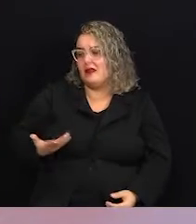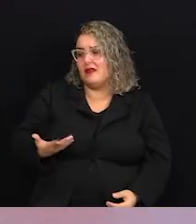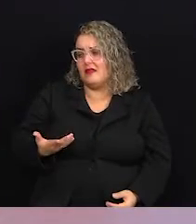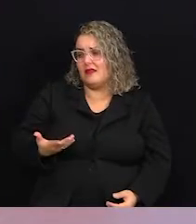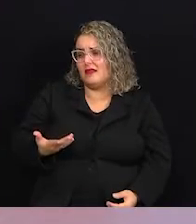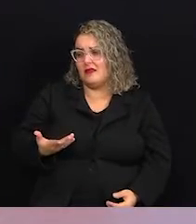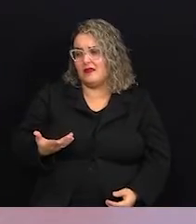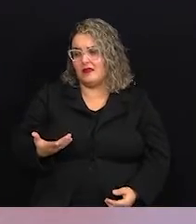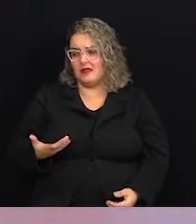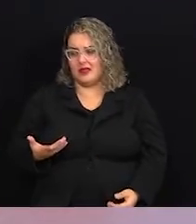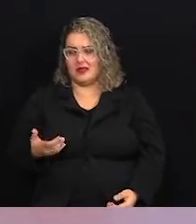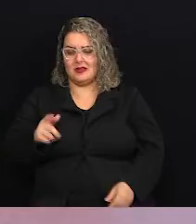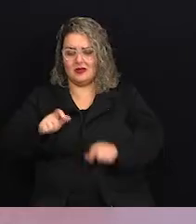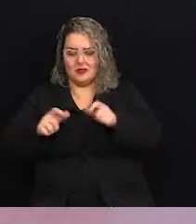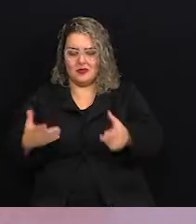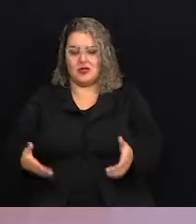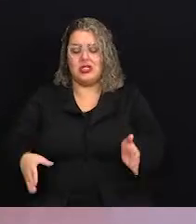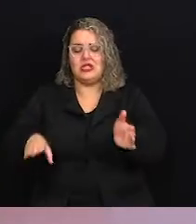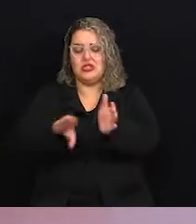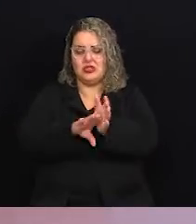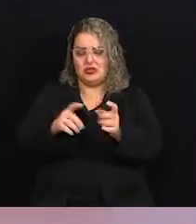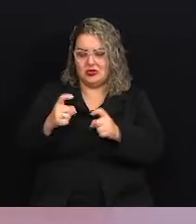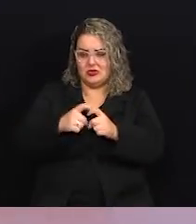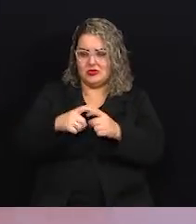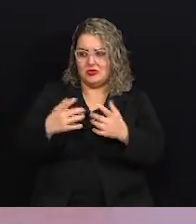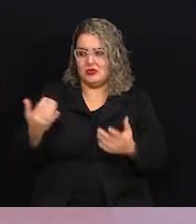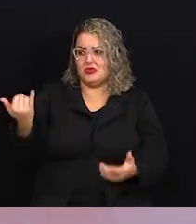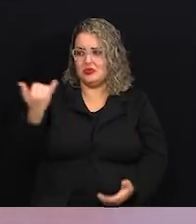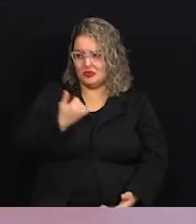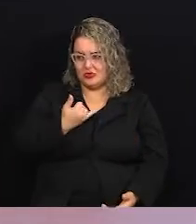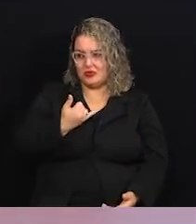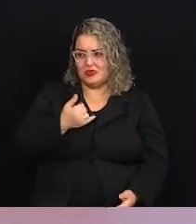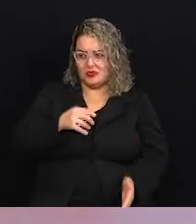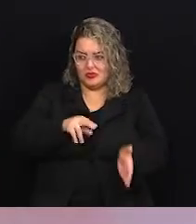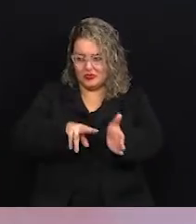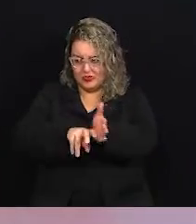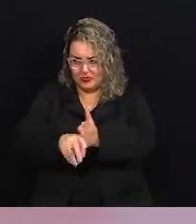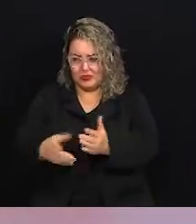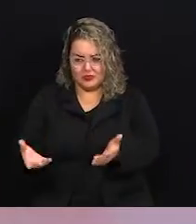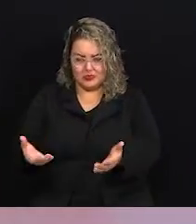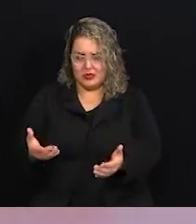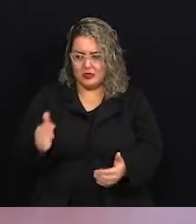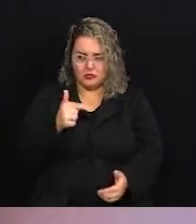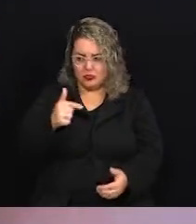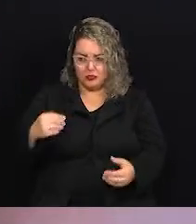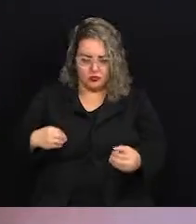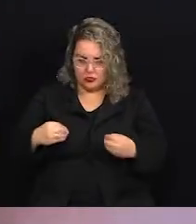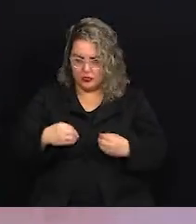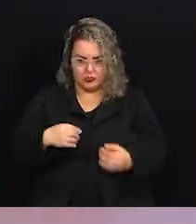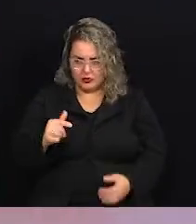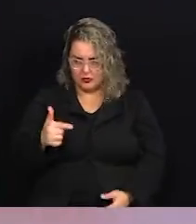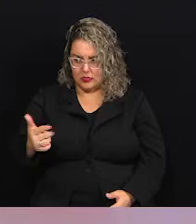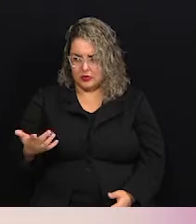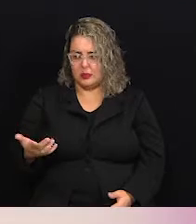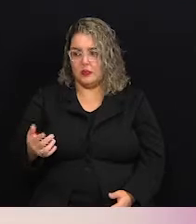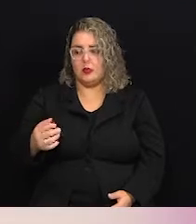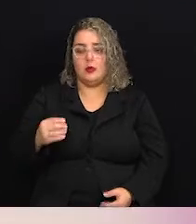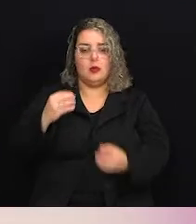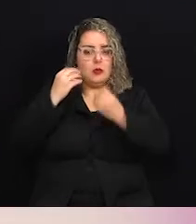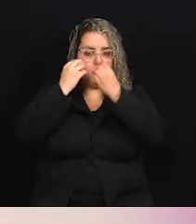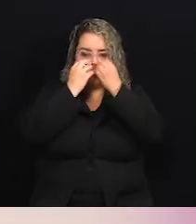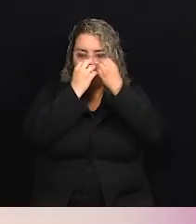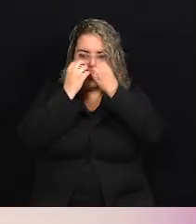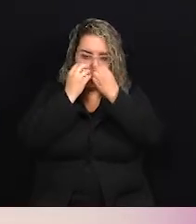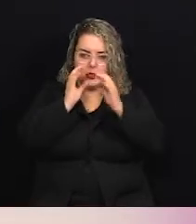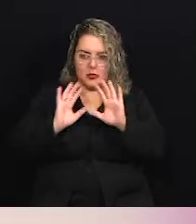tem rinite? Me fala, chegou no médico e aí, o senhor disse que o diagnóstico é clínico, não tem exame então. Para